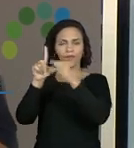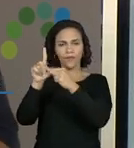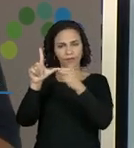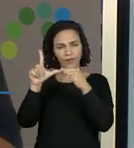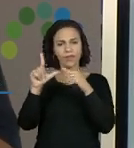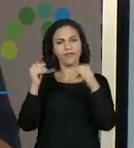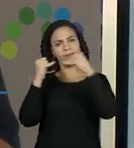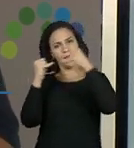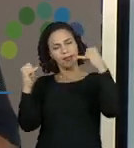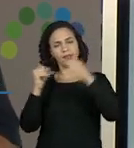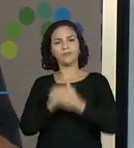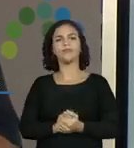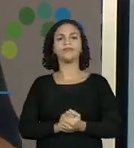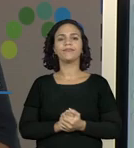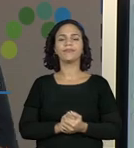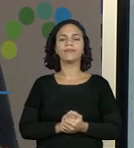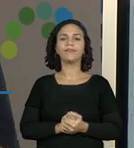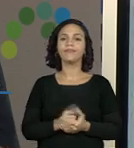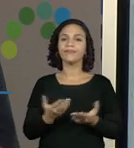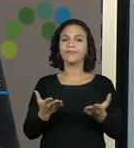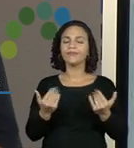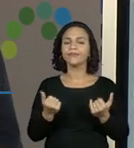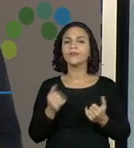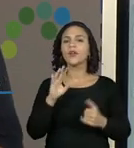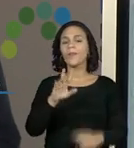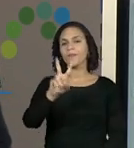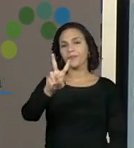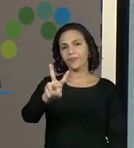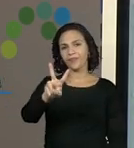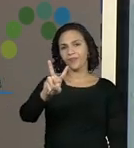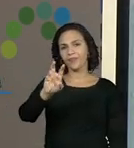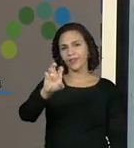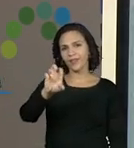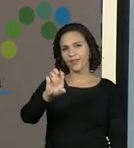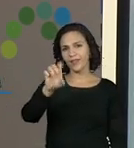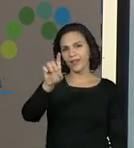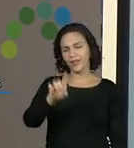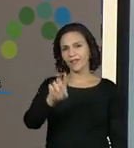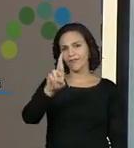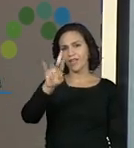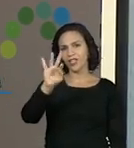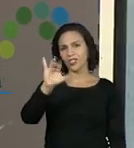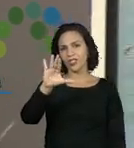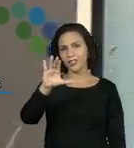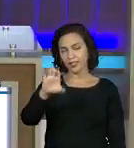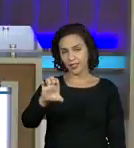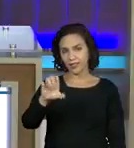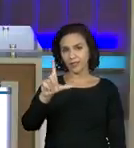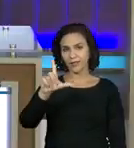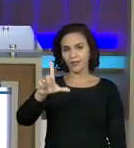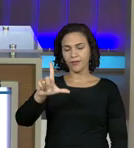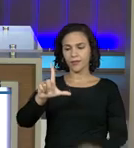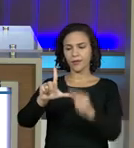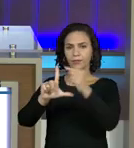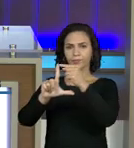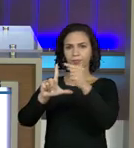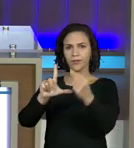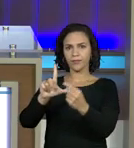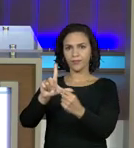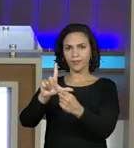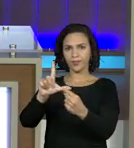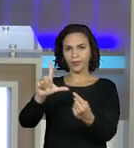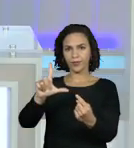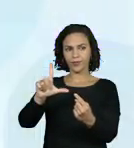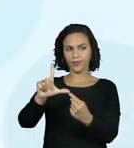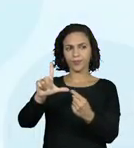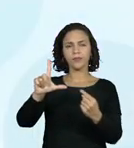vocês. Então, vamos lá. Turma, o que é o vértice no caso? O vértice, onde está? O